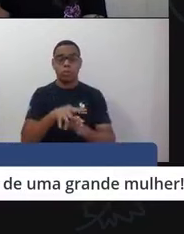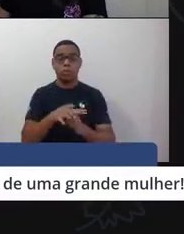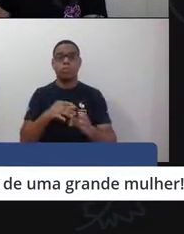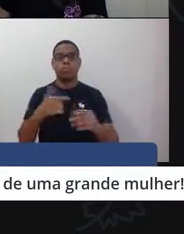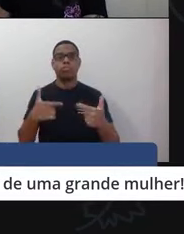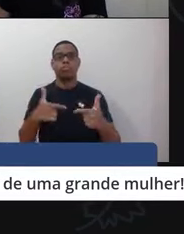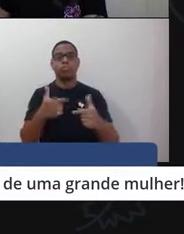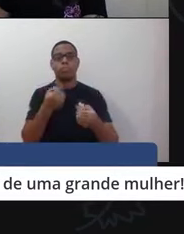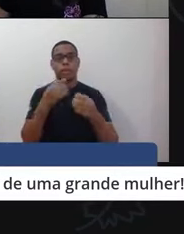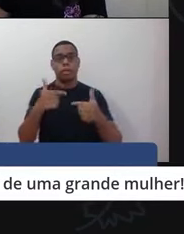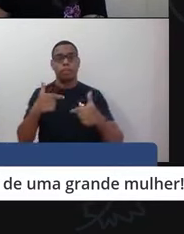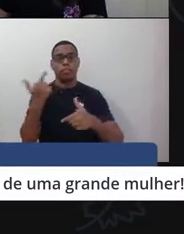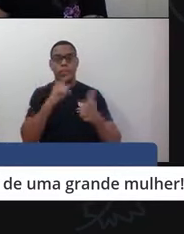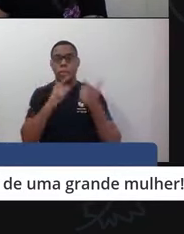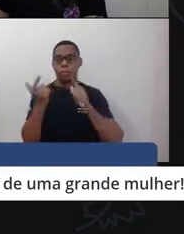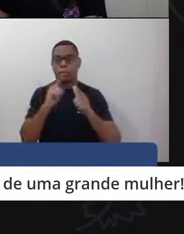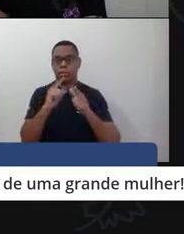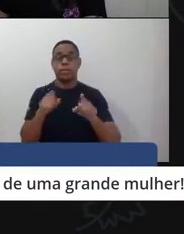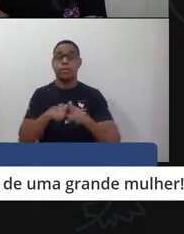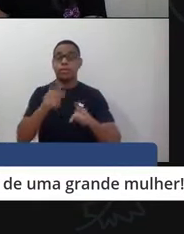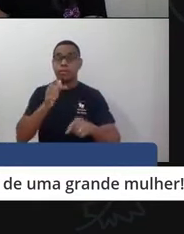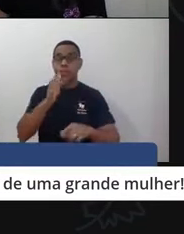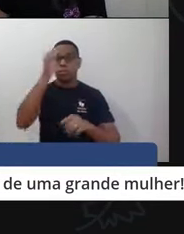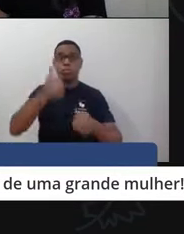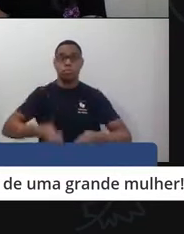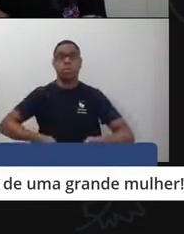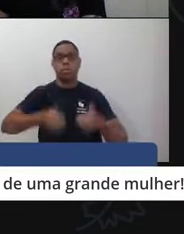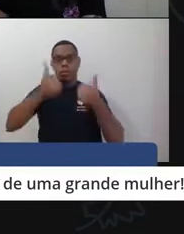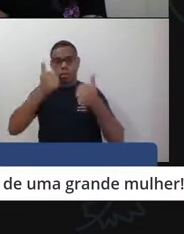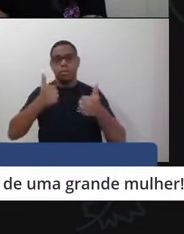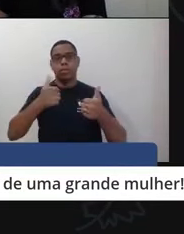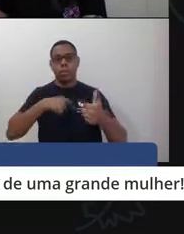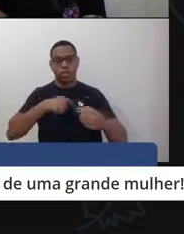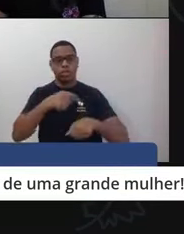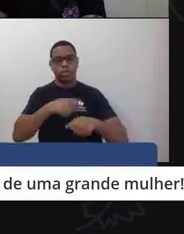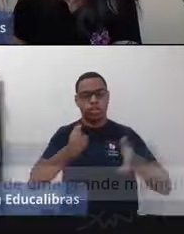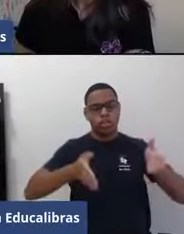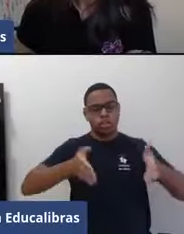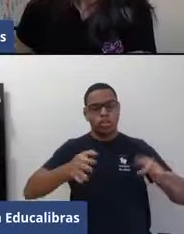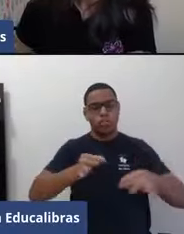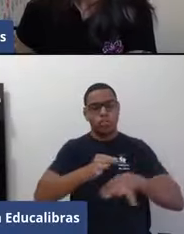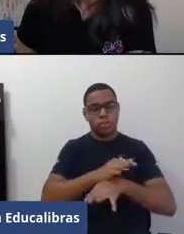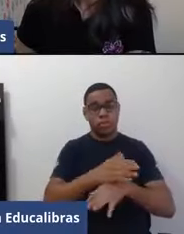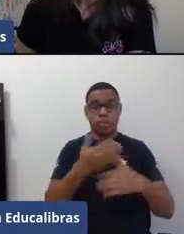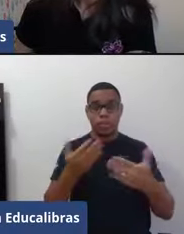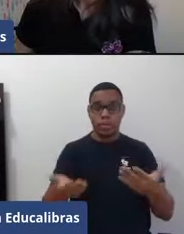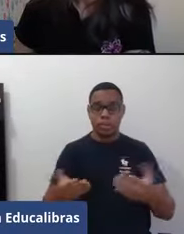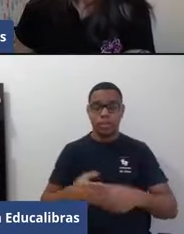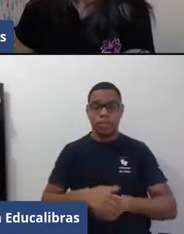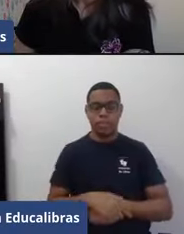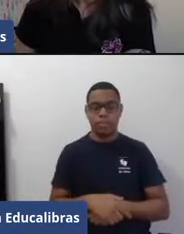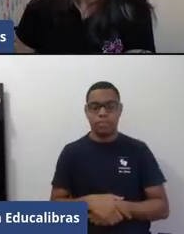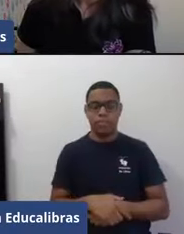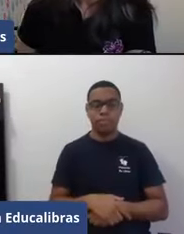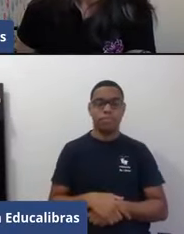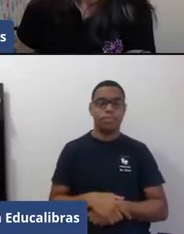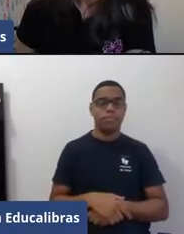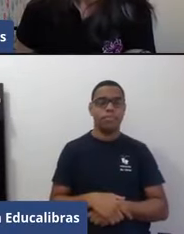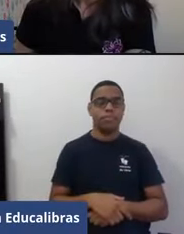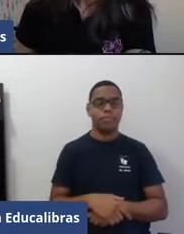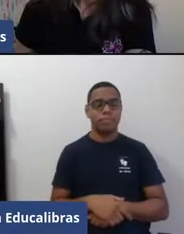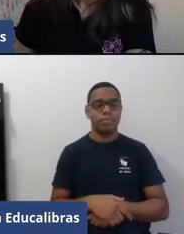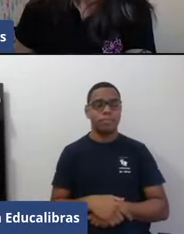funcionasse bem e tenha um futuro melhor agora, depois da nossa gestão. Então, né, como eu disse, nós estamos fazendo